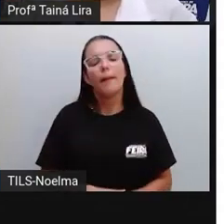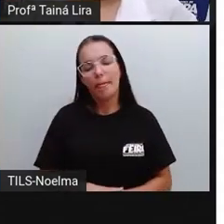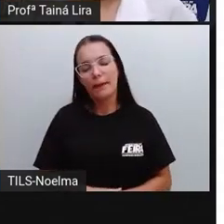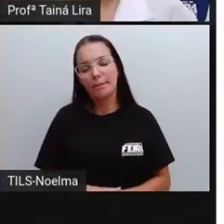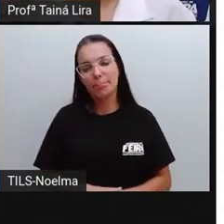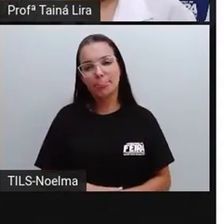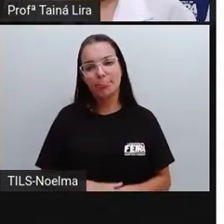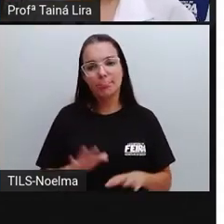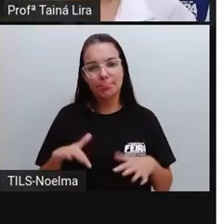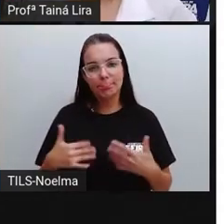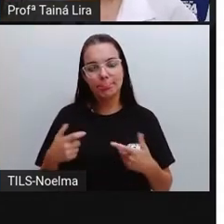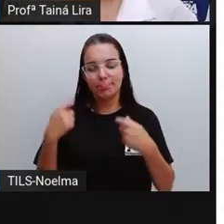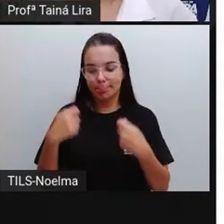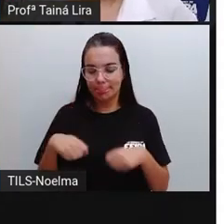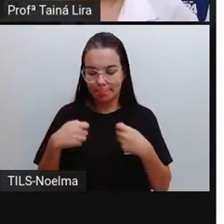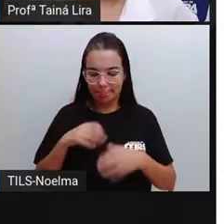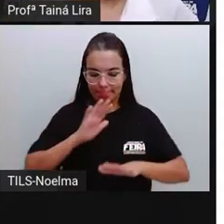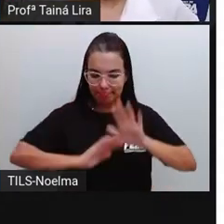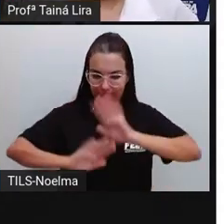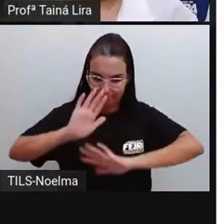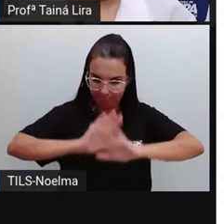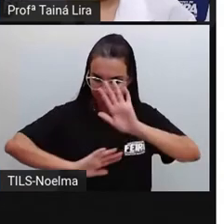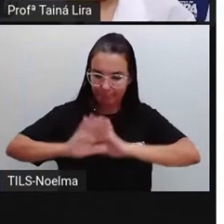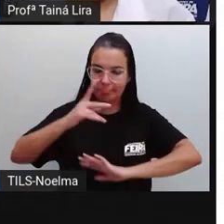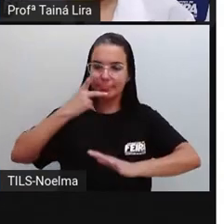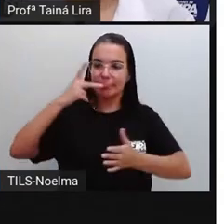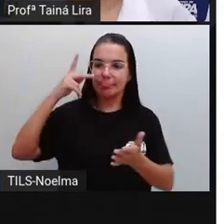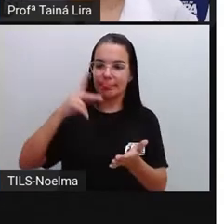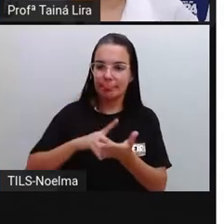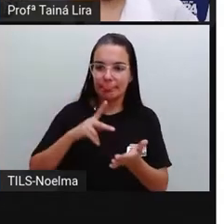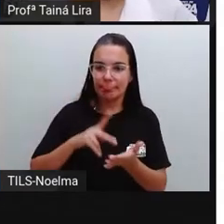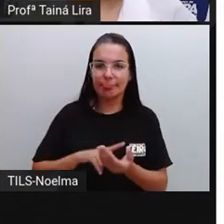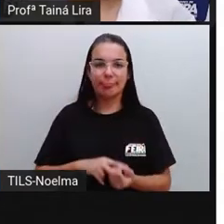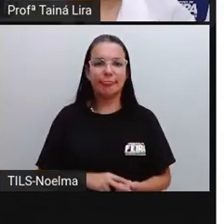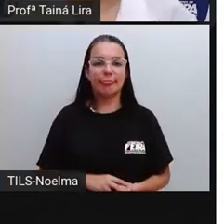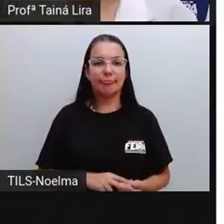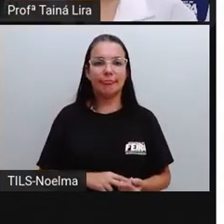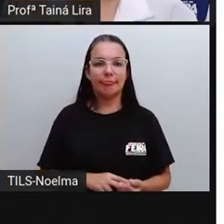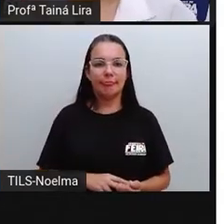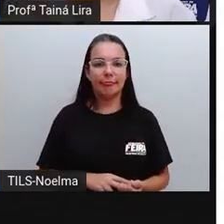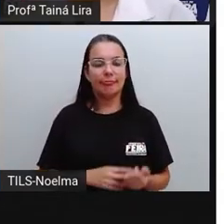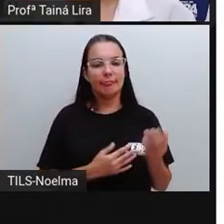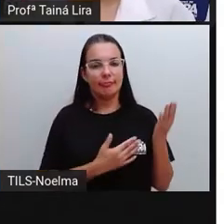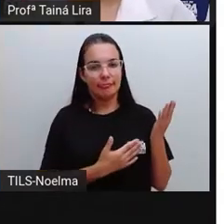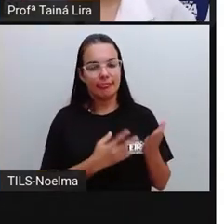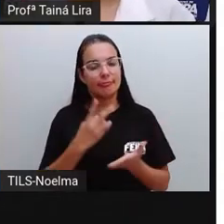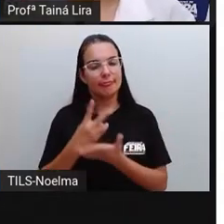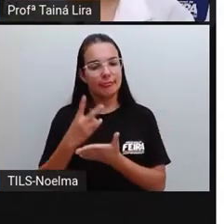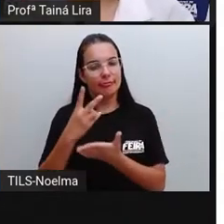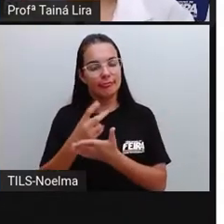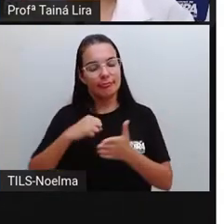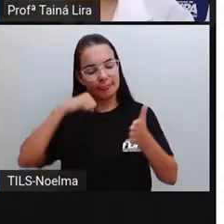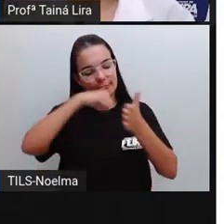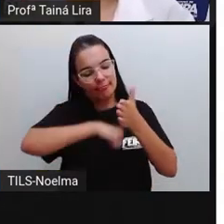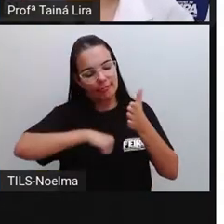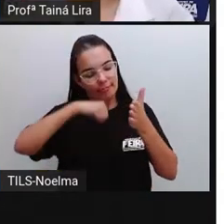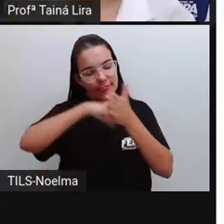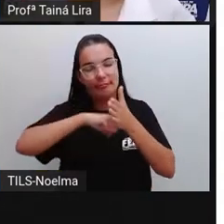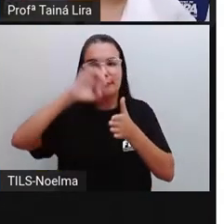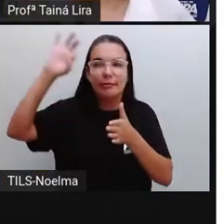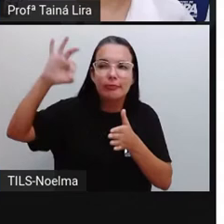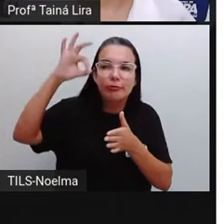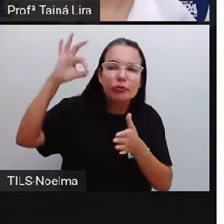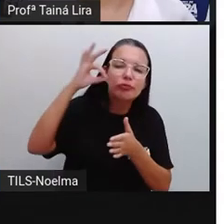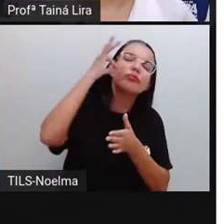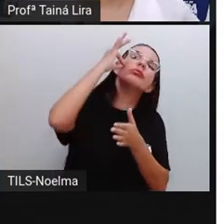gente tem que cuidar, né? A gente tem que se cuidar aí de todos os lados. E aí ele fala: continue a luta contra o mosquito. Então, a gente